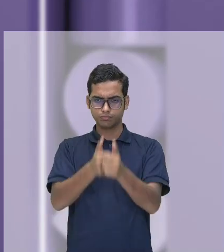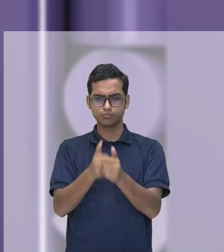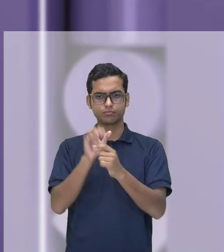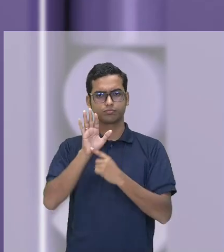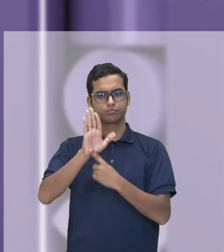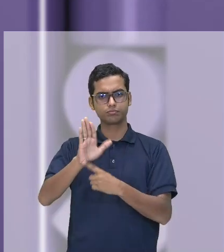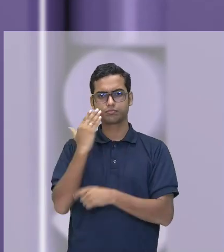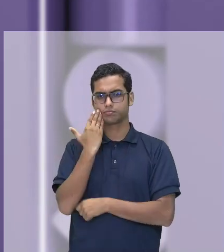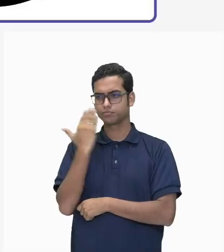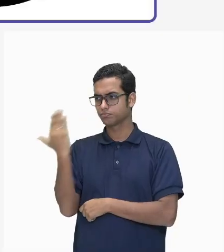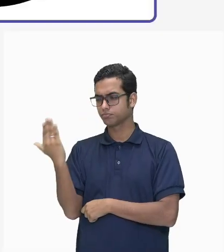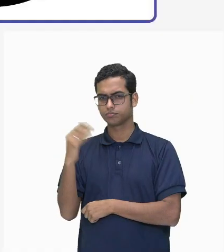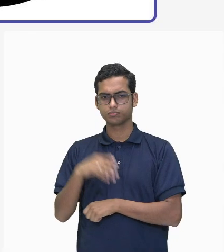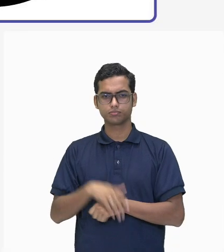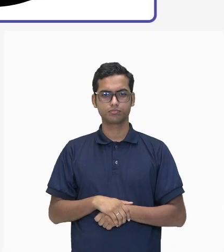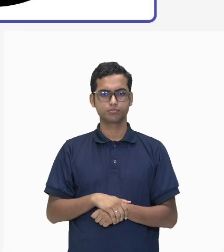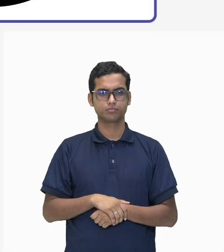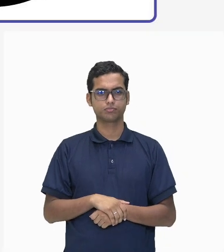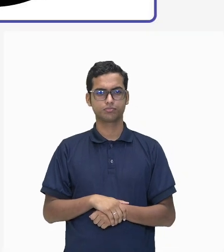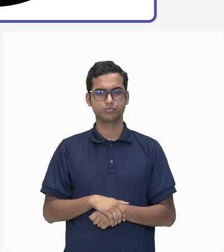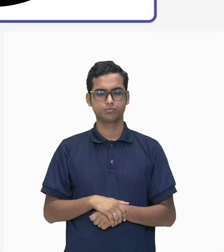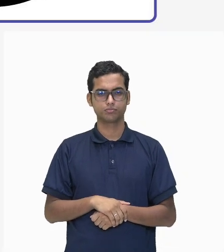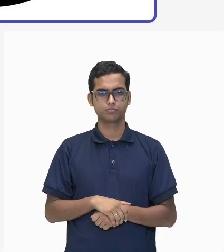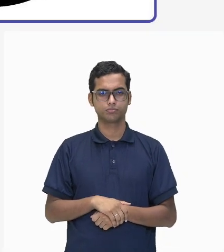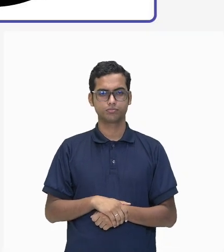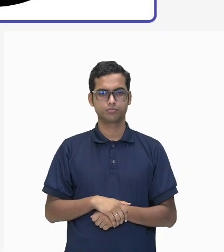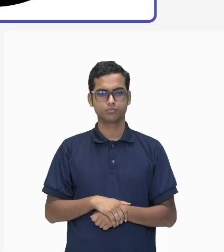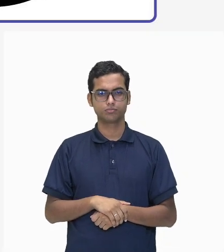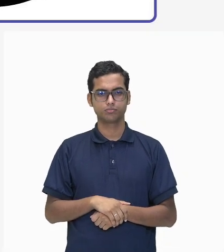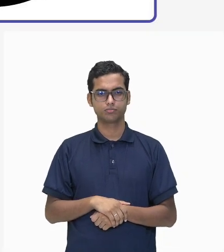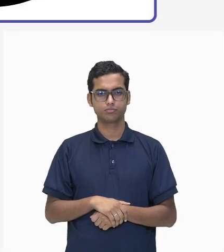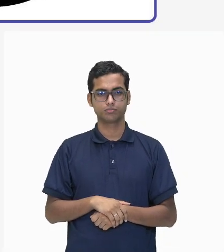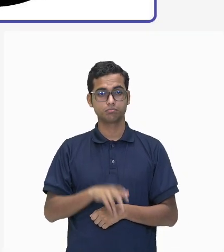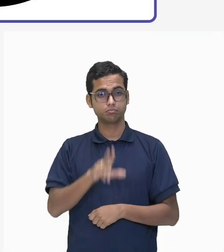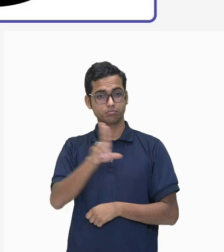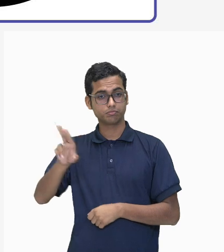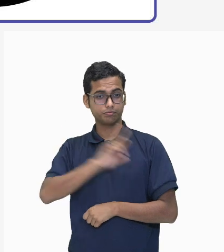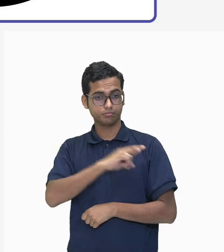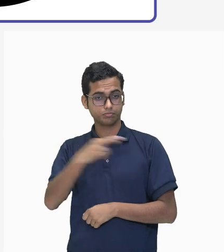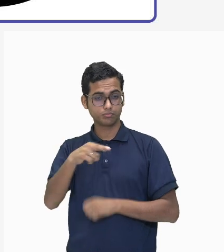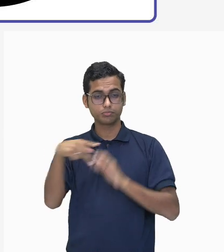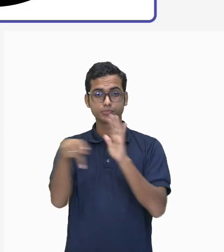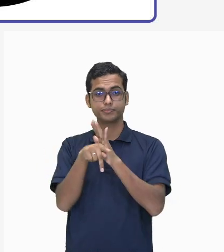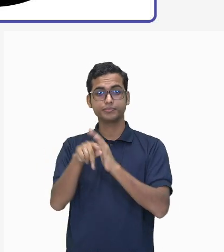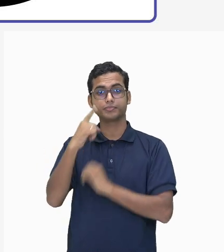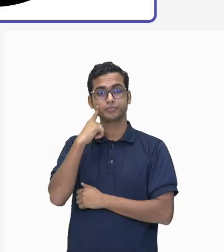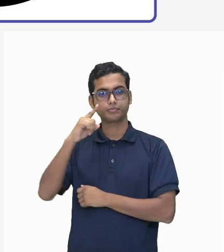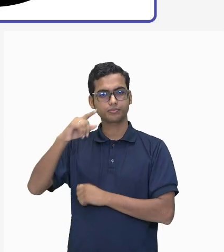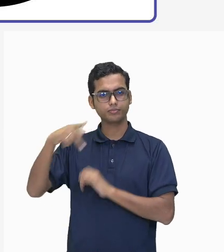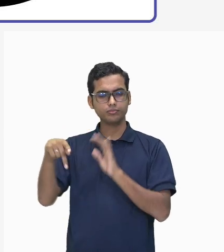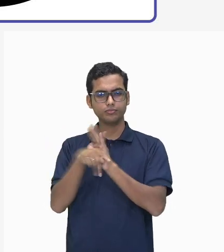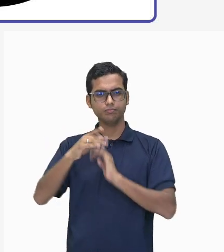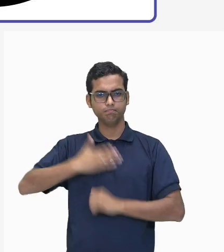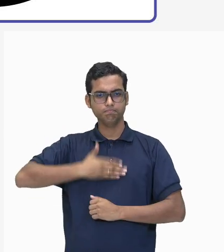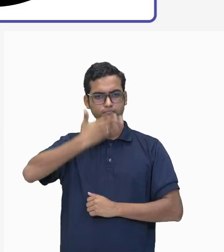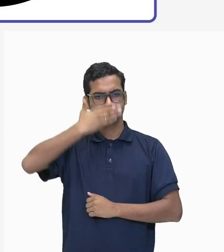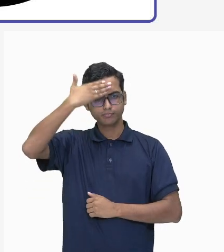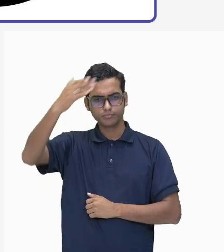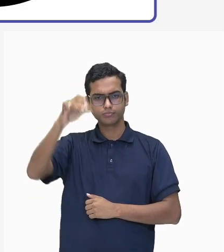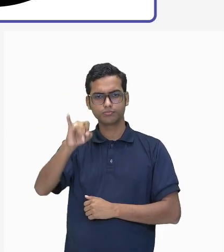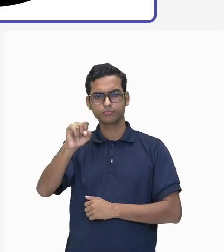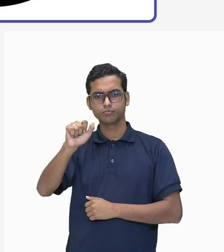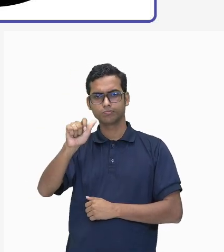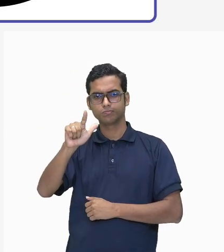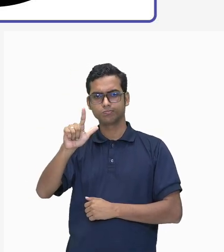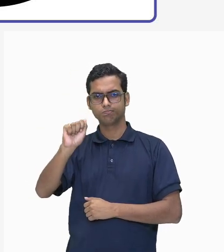para uma segunda etapa que é muito importante. O nome dessa religião vem do árabe, Islã, que significa